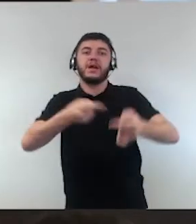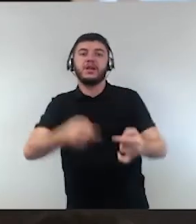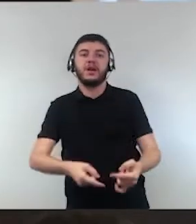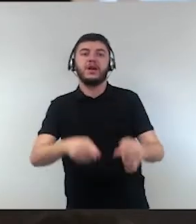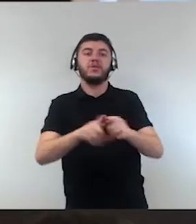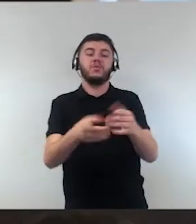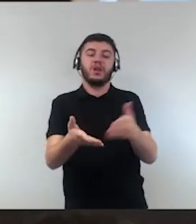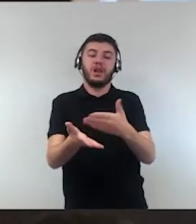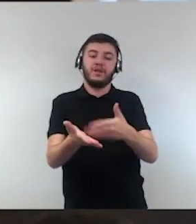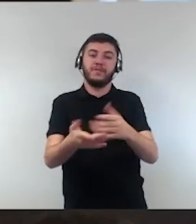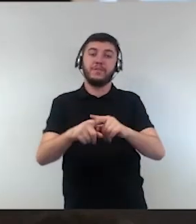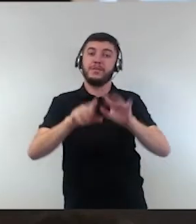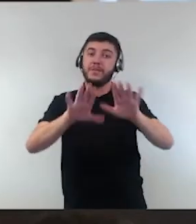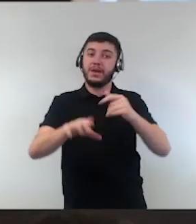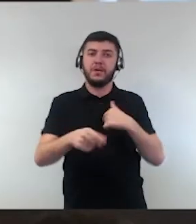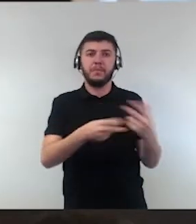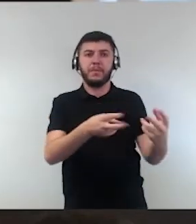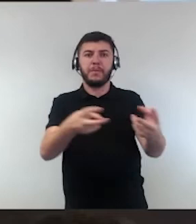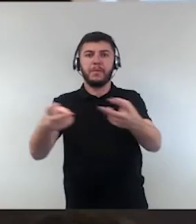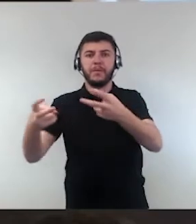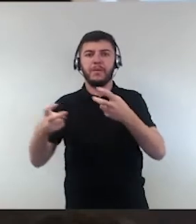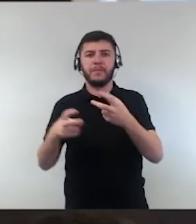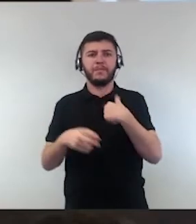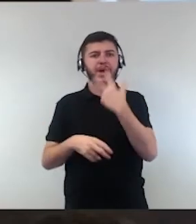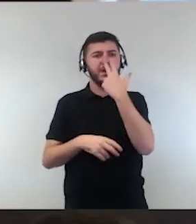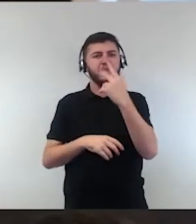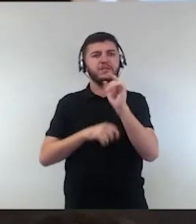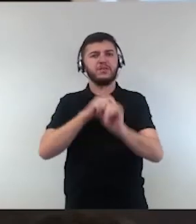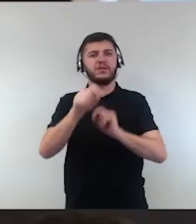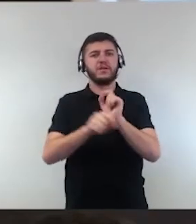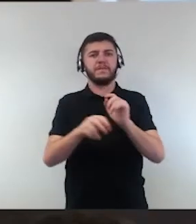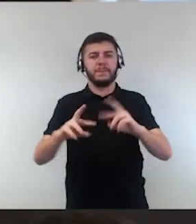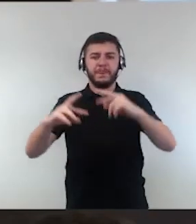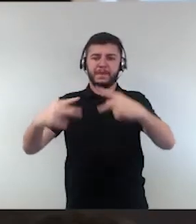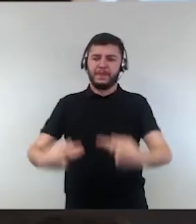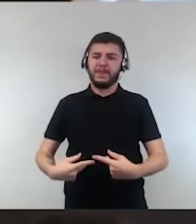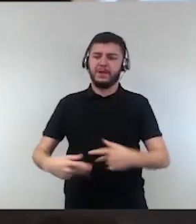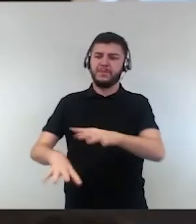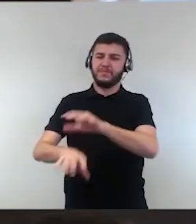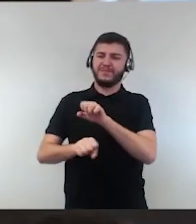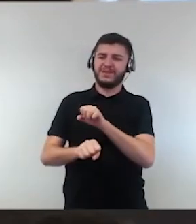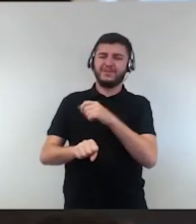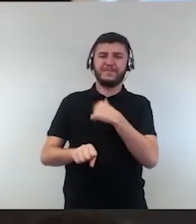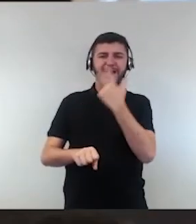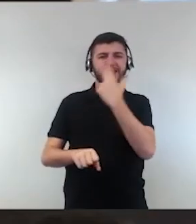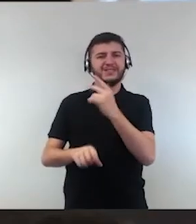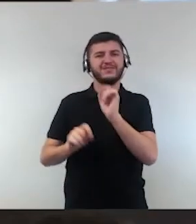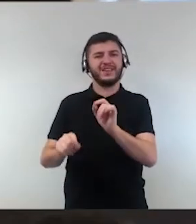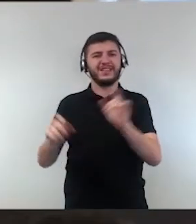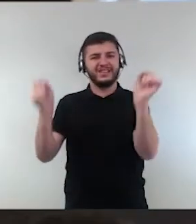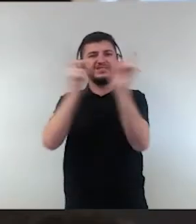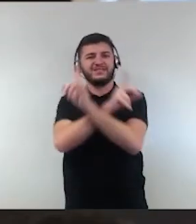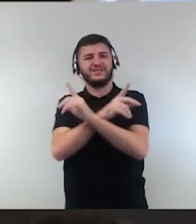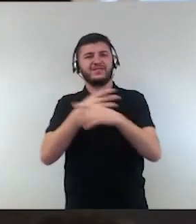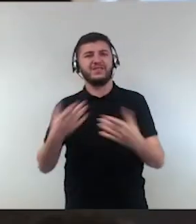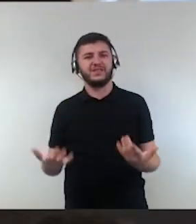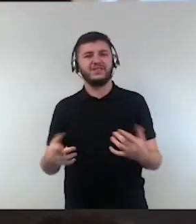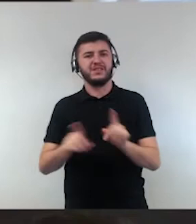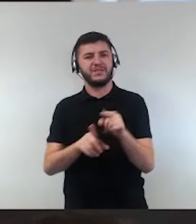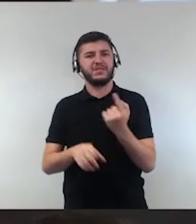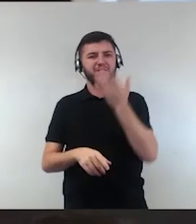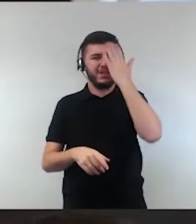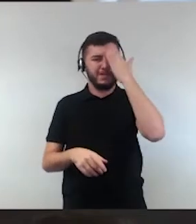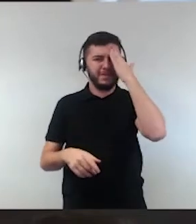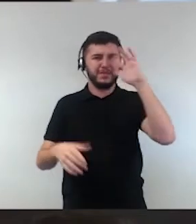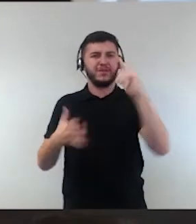é que a gente está muito distante dessa humanidade, né? É realmente um processo de